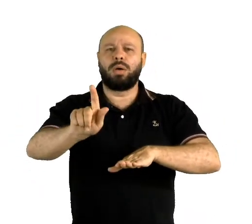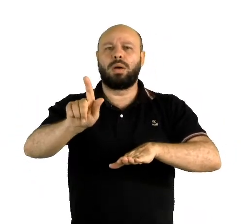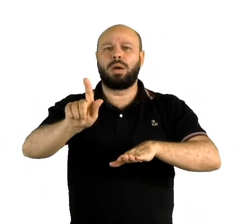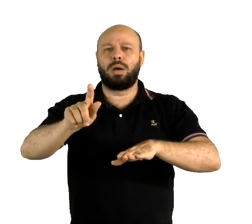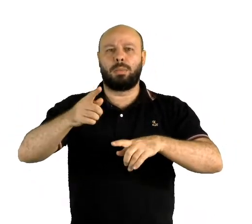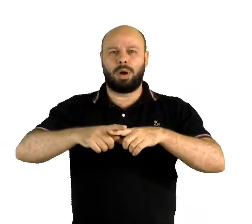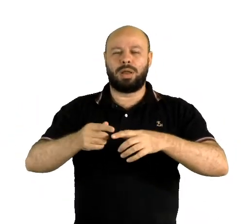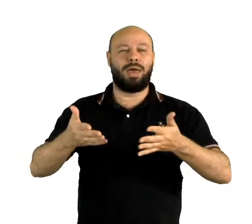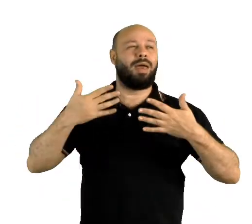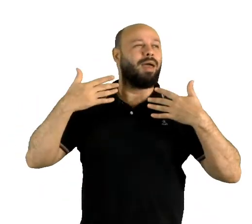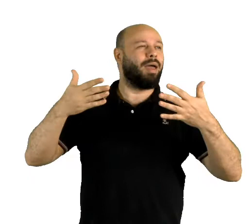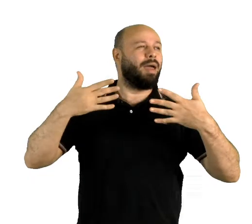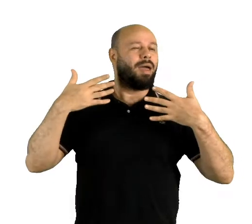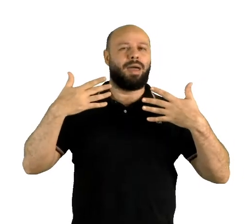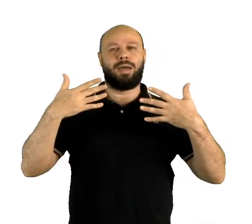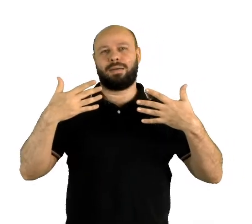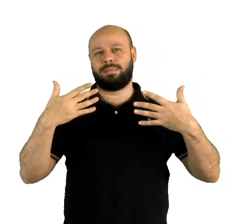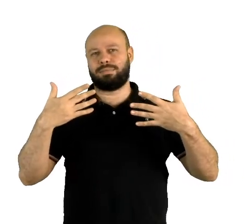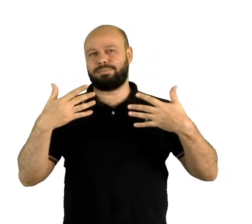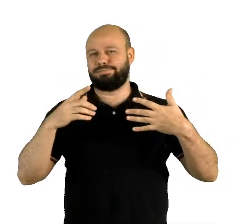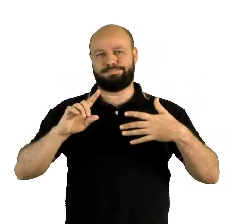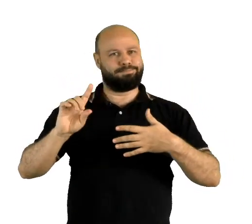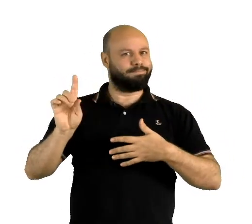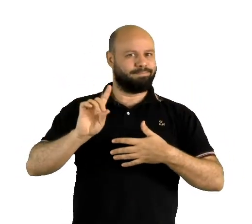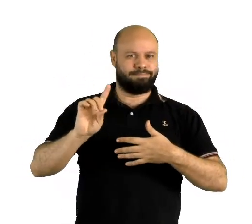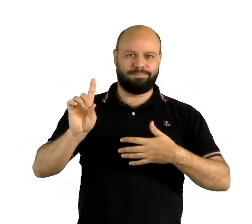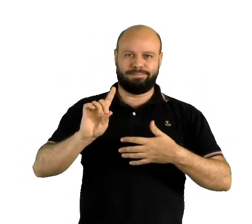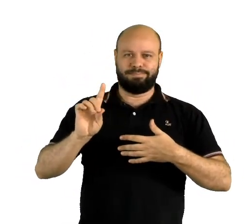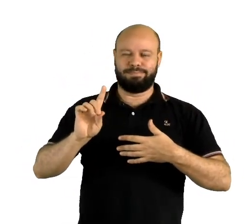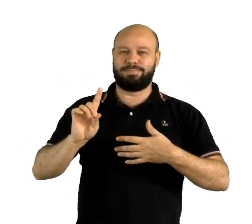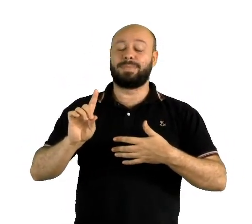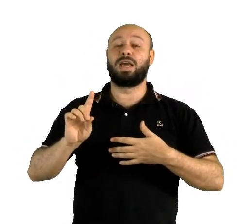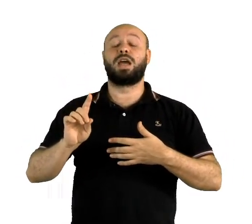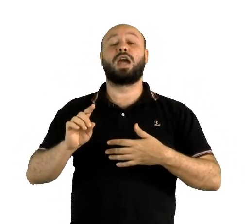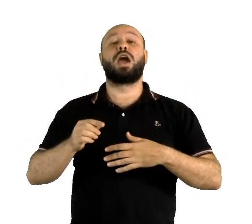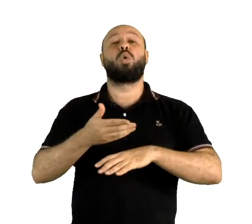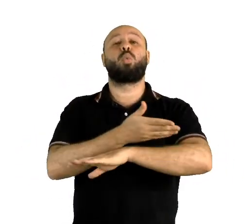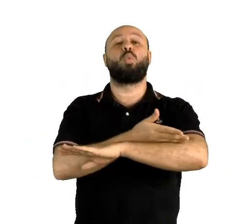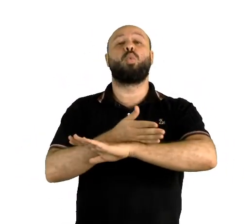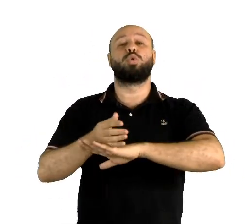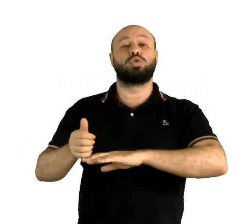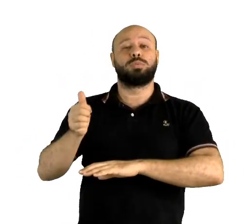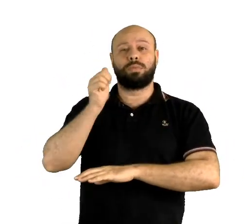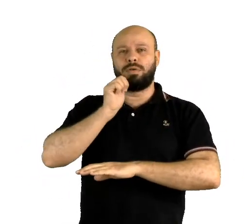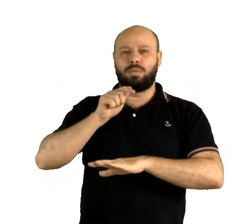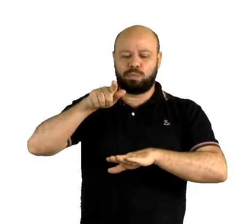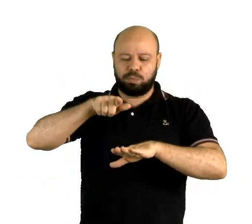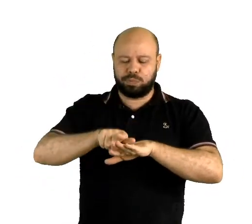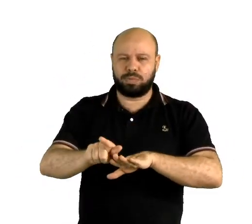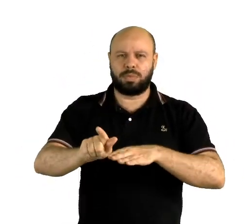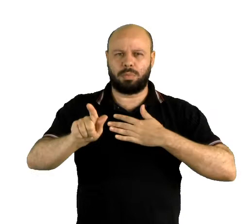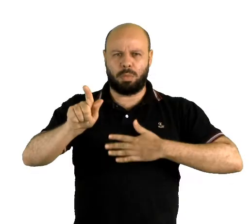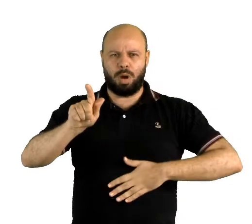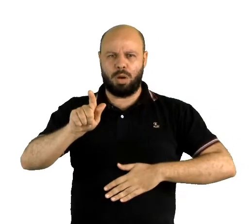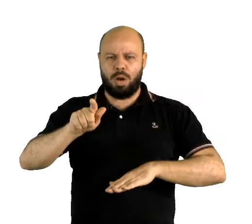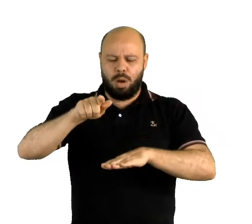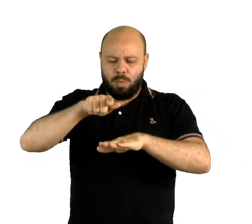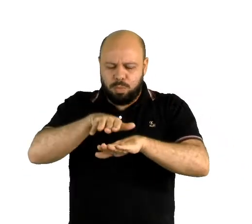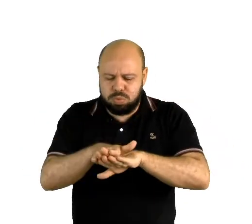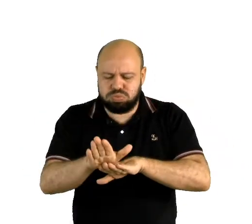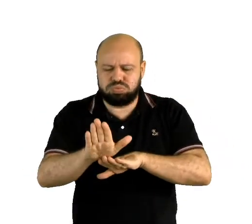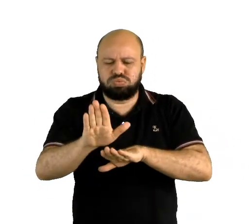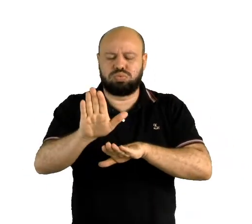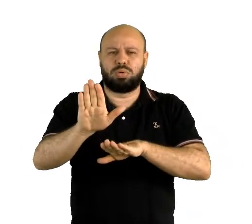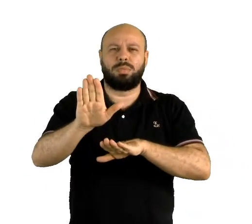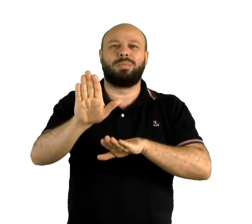se refrescar? Que nada! Esse é um costume das fêmeas que batem com o final do corpo,